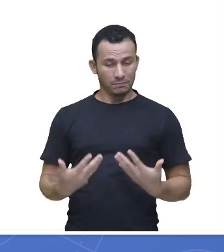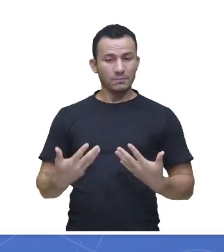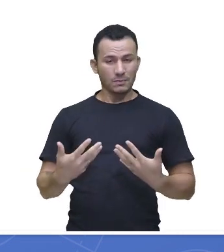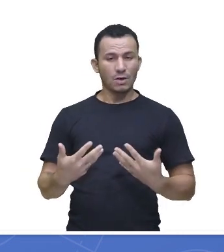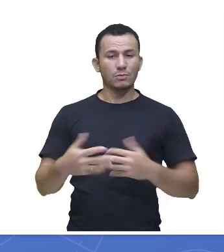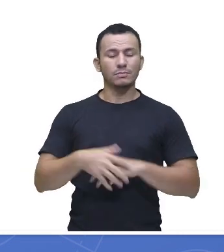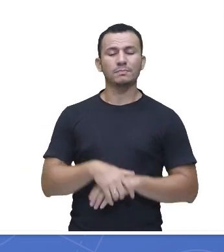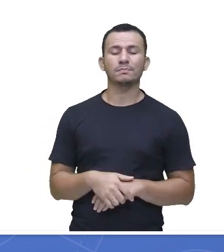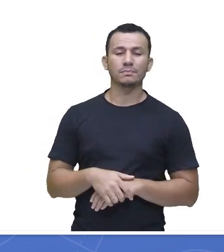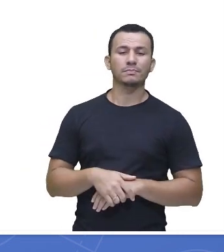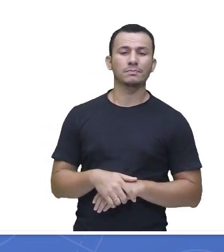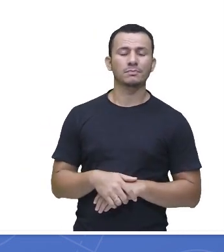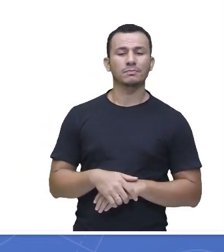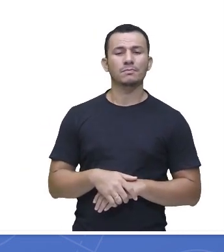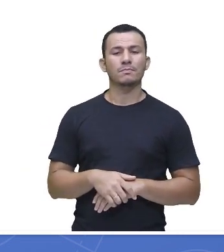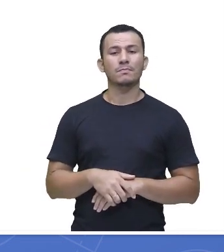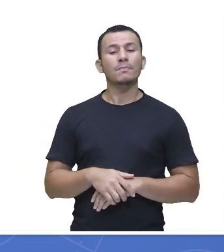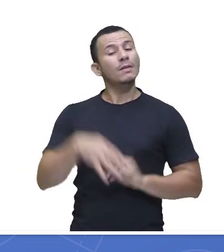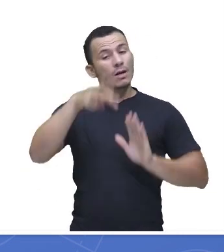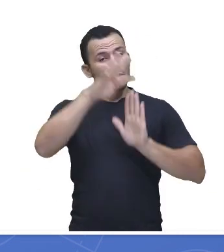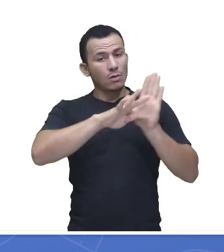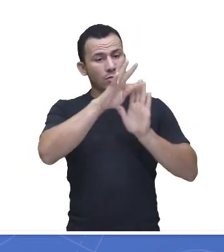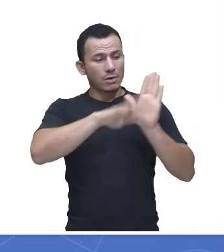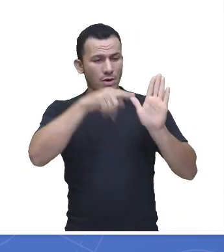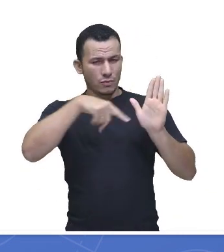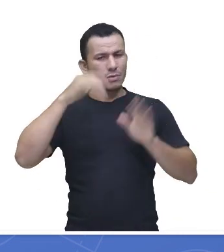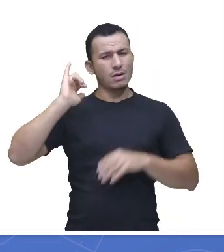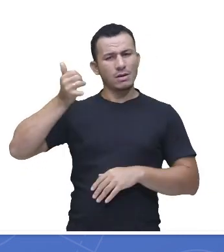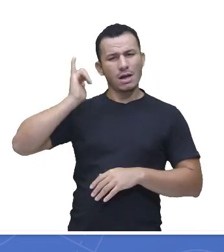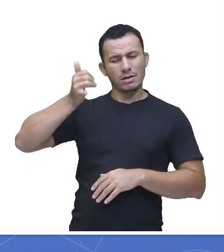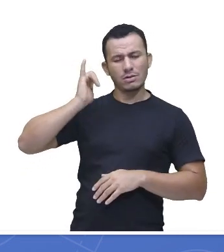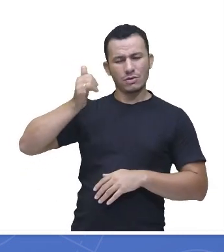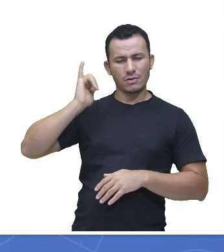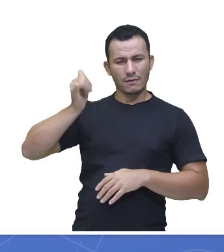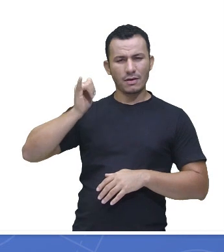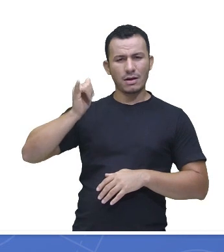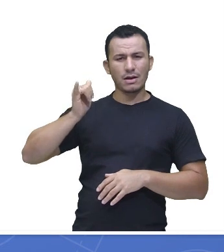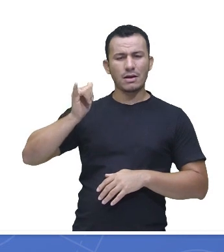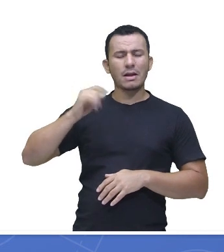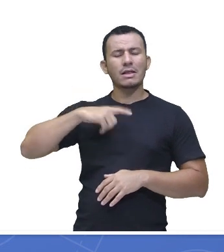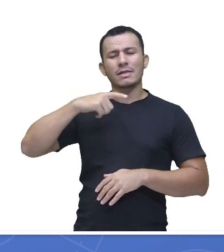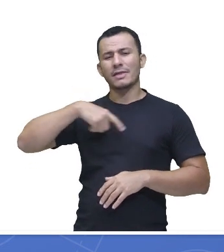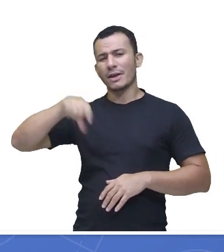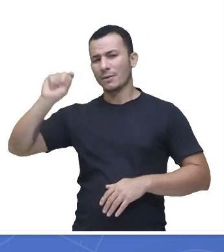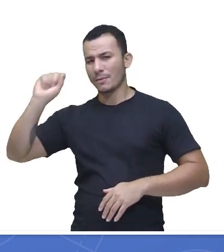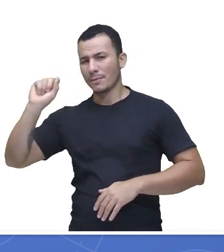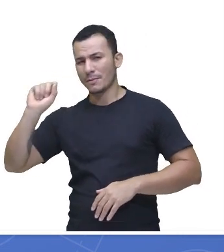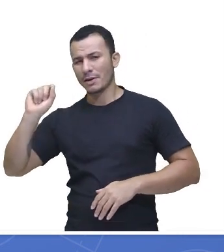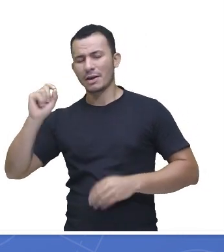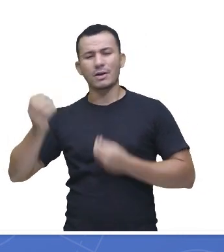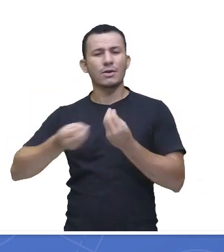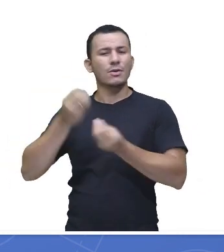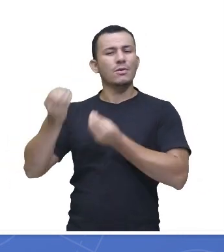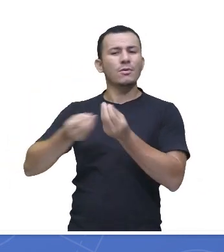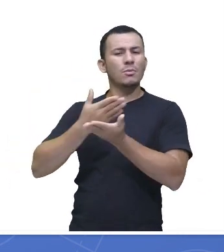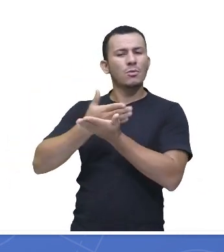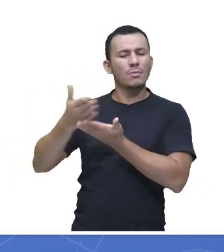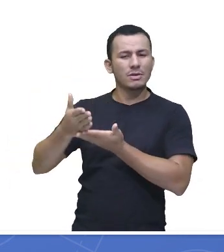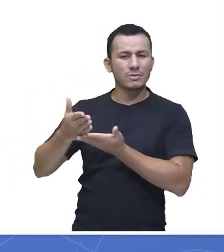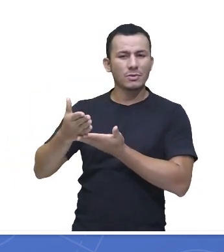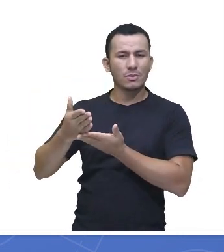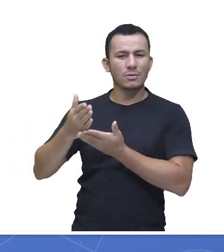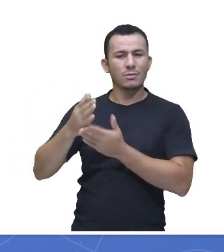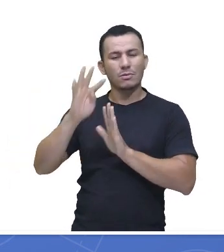enunciado, podemos dizer que o enredo da narrativa acima é gerado a partir do seguinte conflito, tem